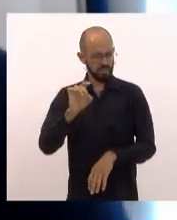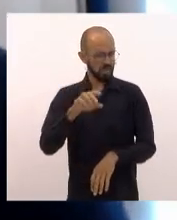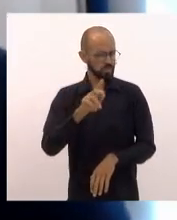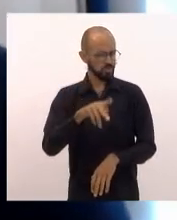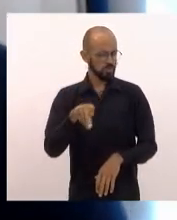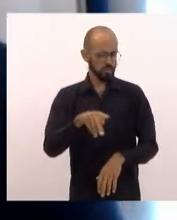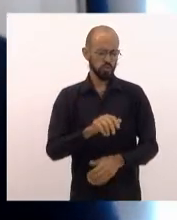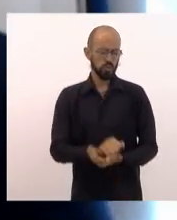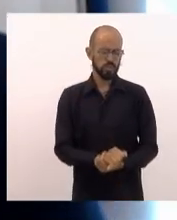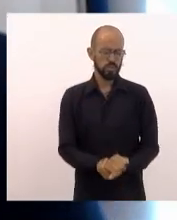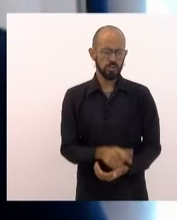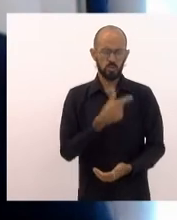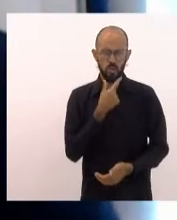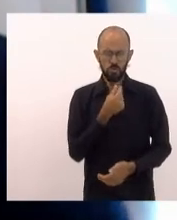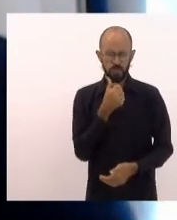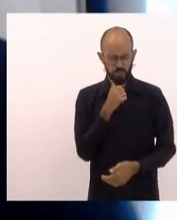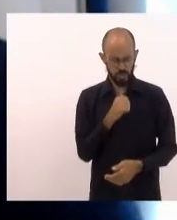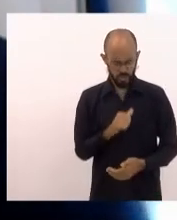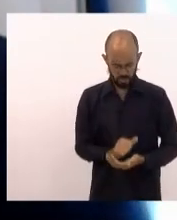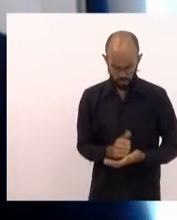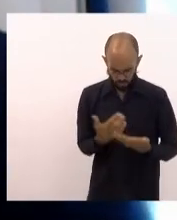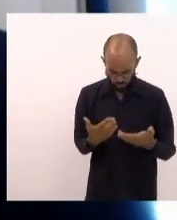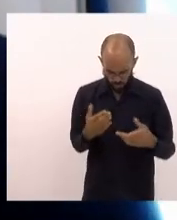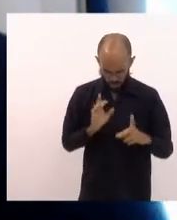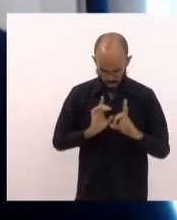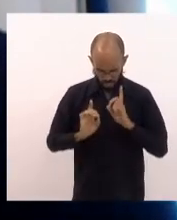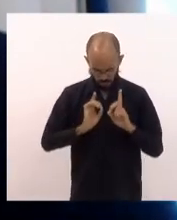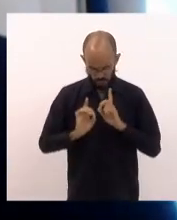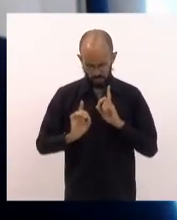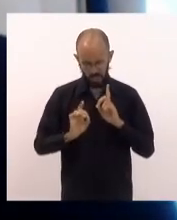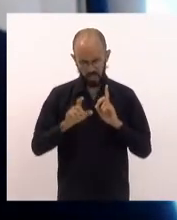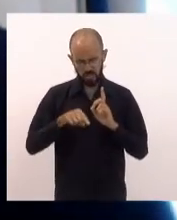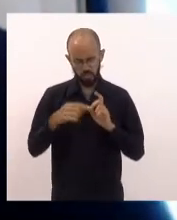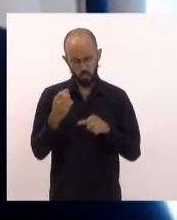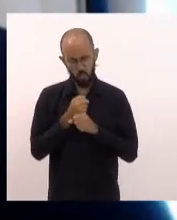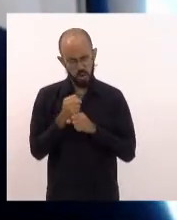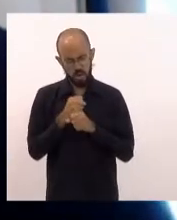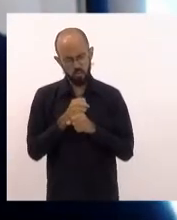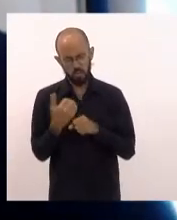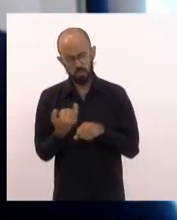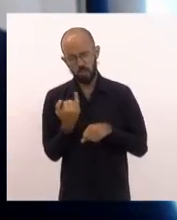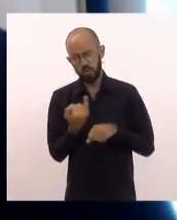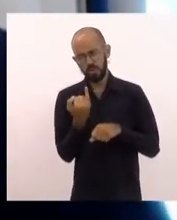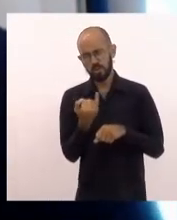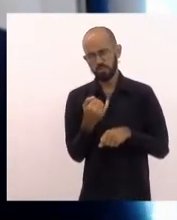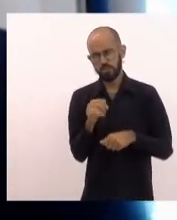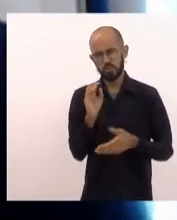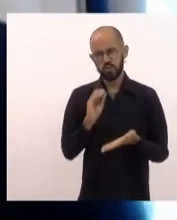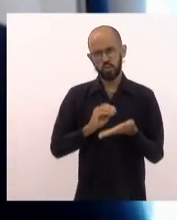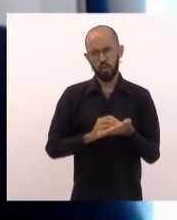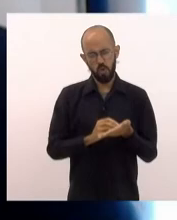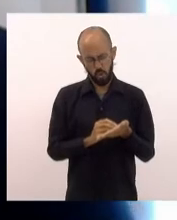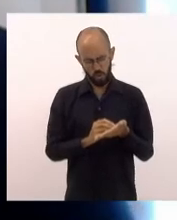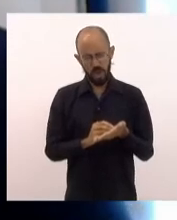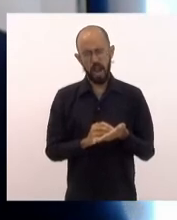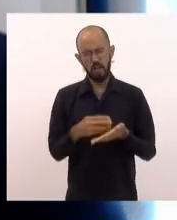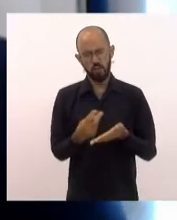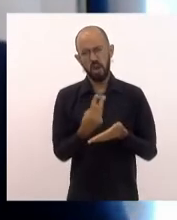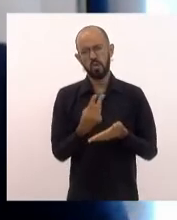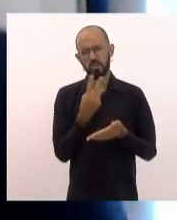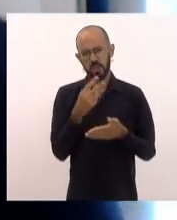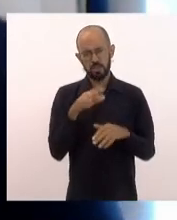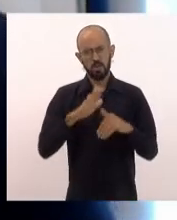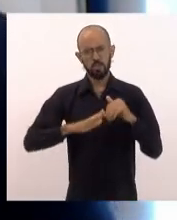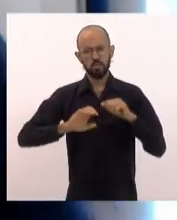das professoras. Então, a gente quer fazer esse debate. Esse é um ano importante para a gente colocar na agenda do Estado do Rio de Janeiro a valorização dos profissionais de